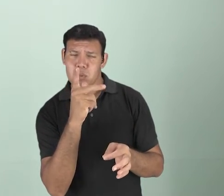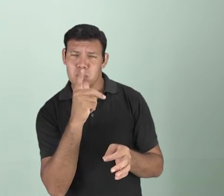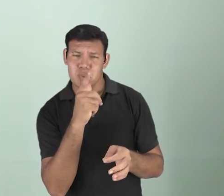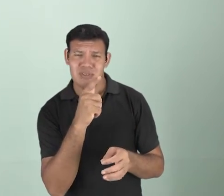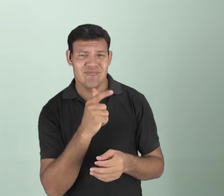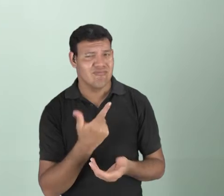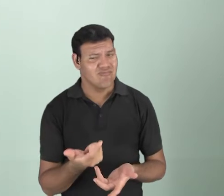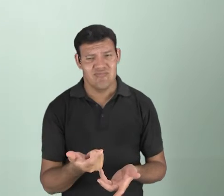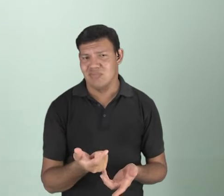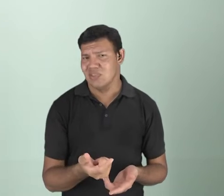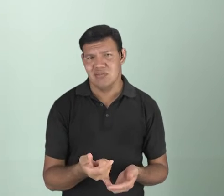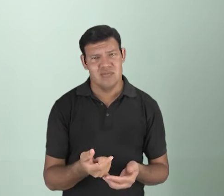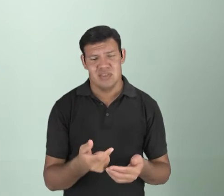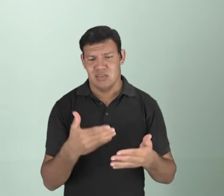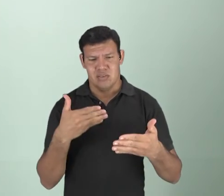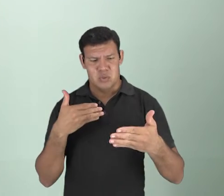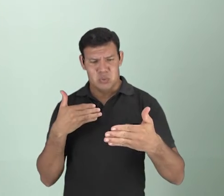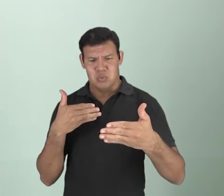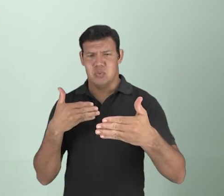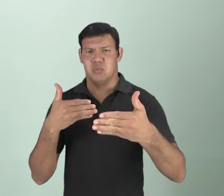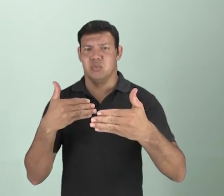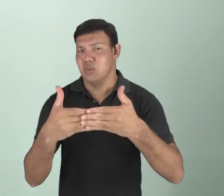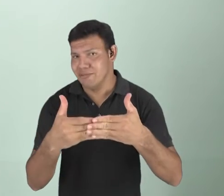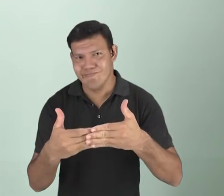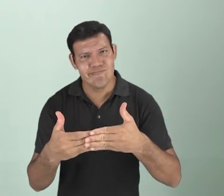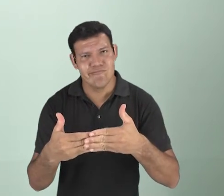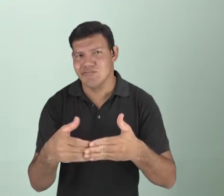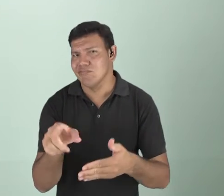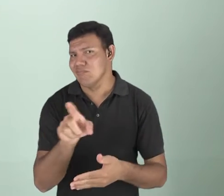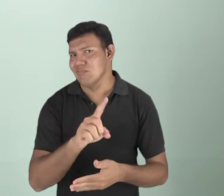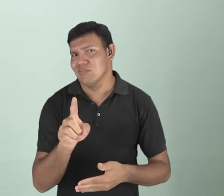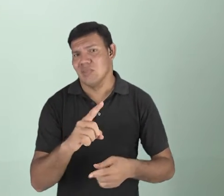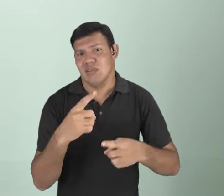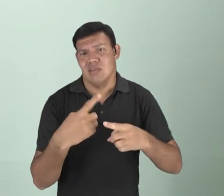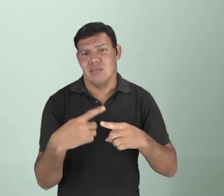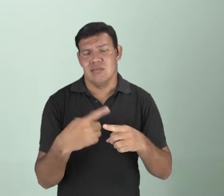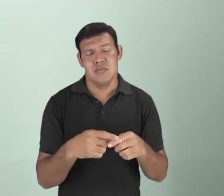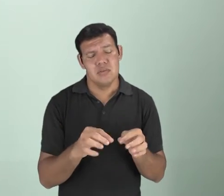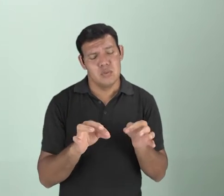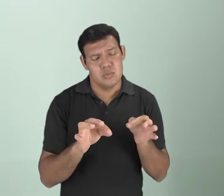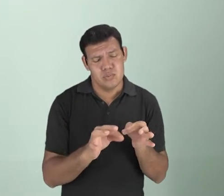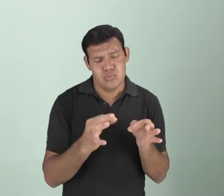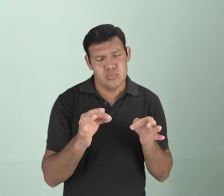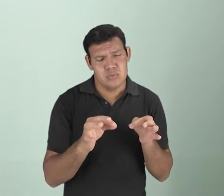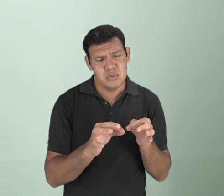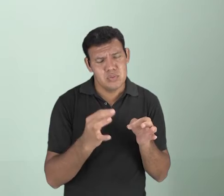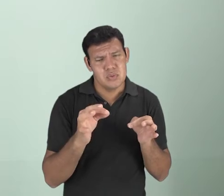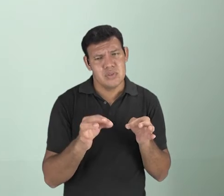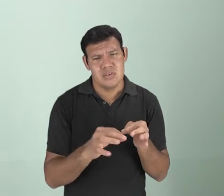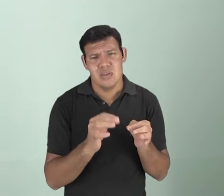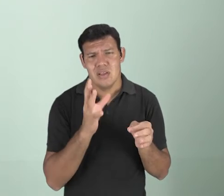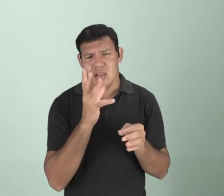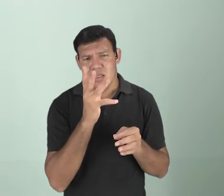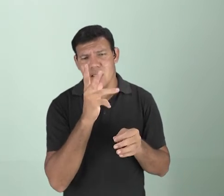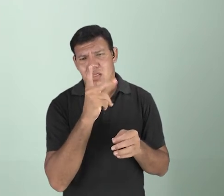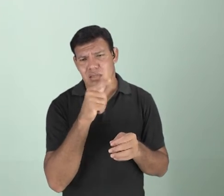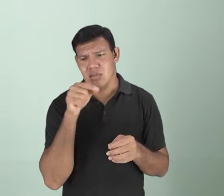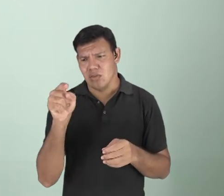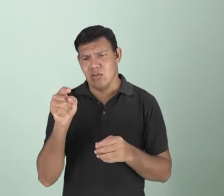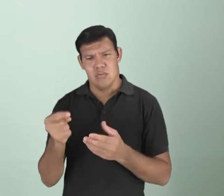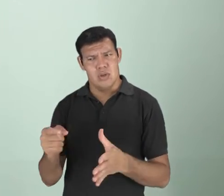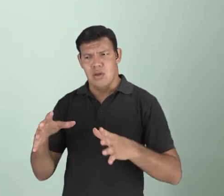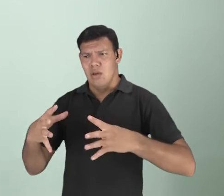não consegue alcançar a mesma quantidade de mercadorias produzidas que uma máquina, que